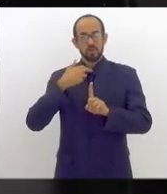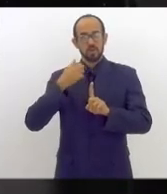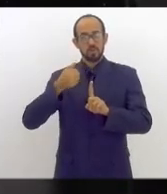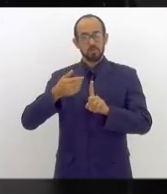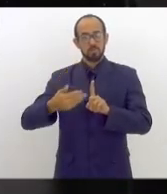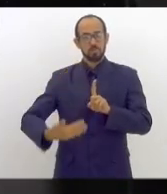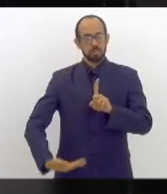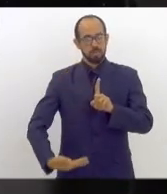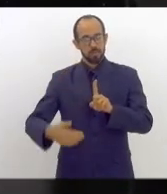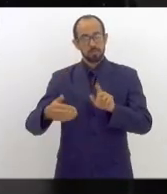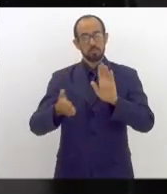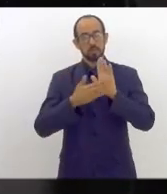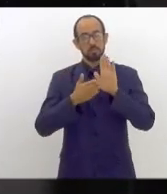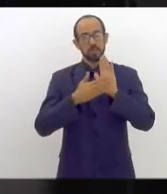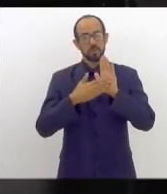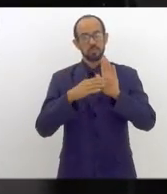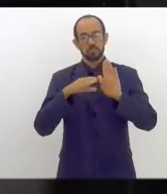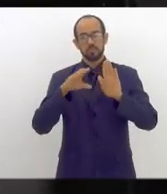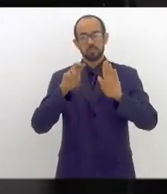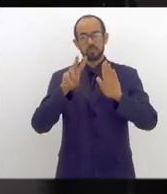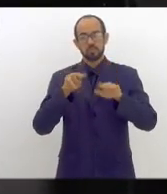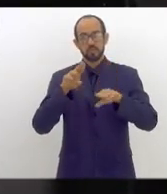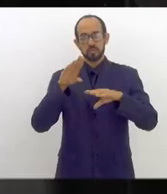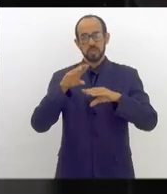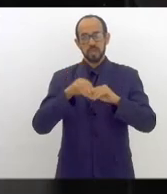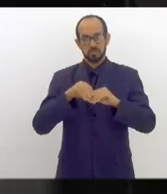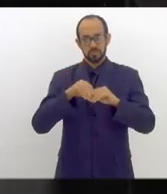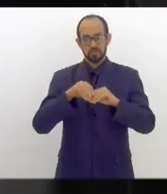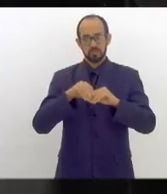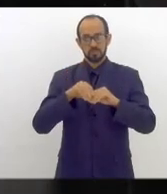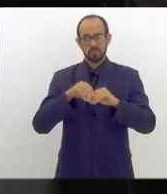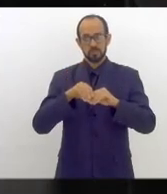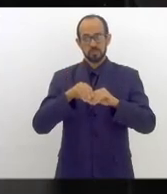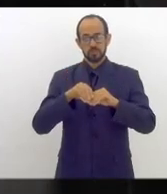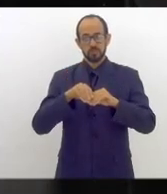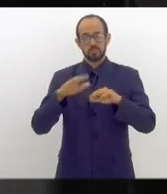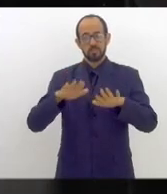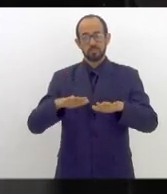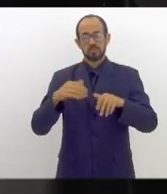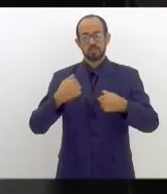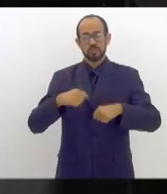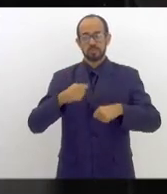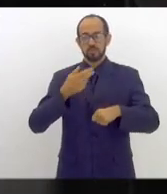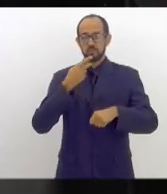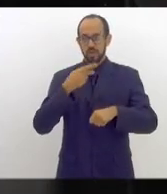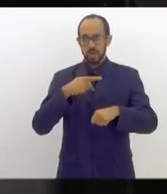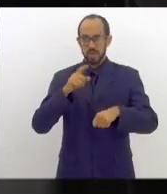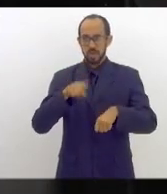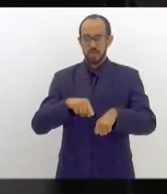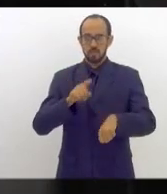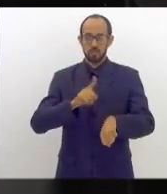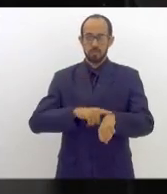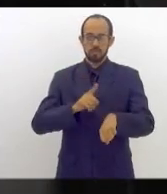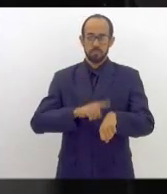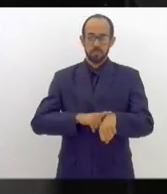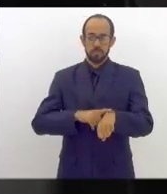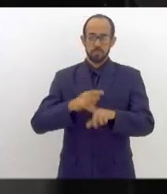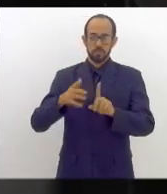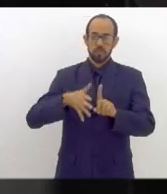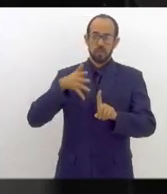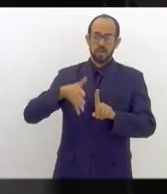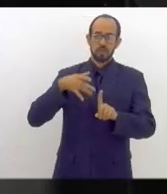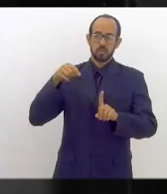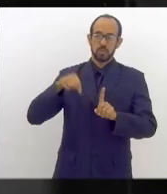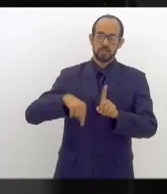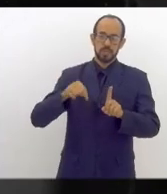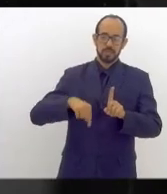prometo que seria em breve mas eu tenho que falar um pouquinho presidente de cada um é o momento que o orador que está